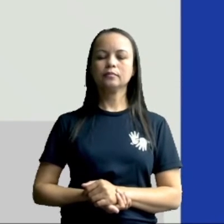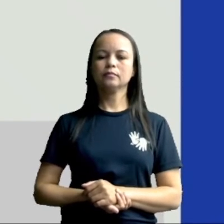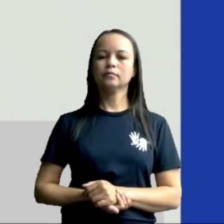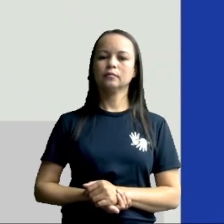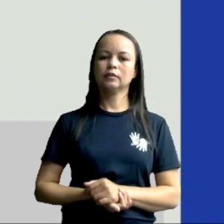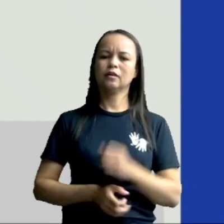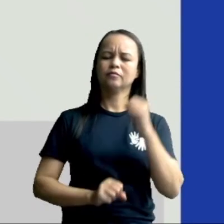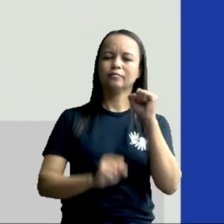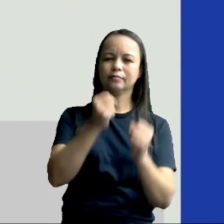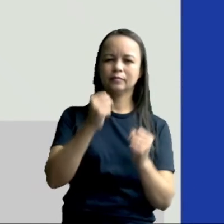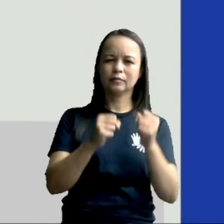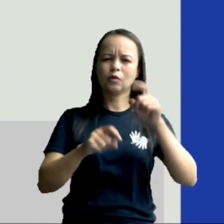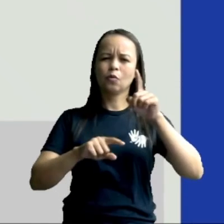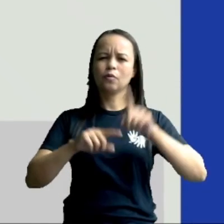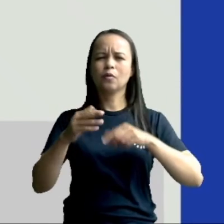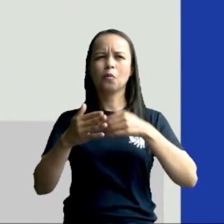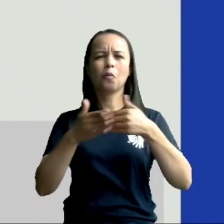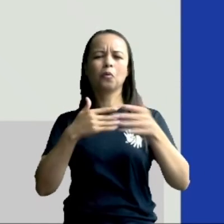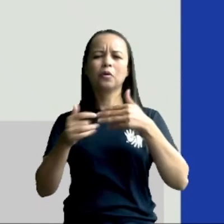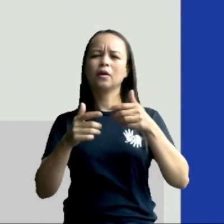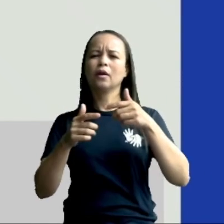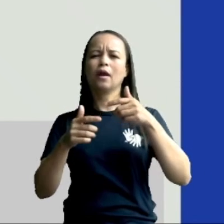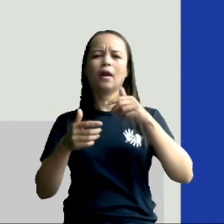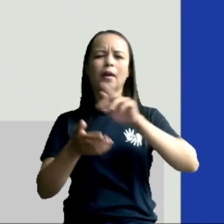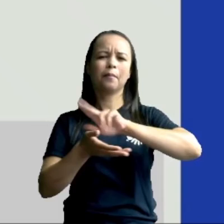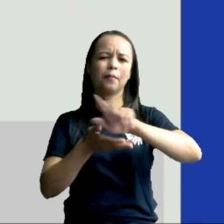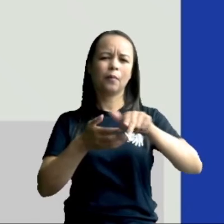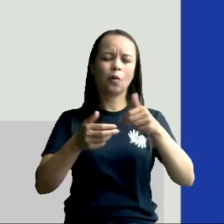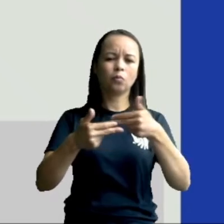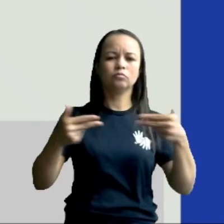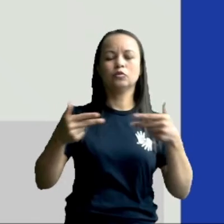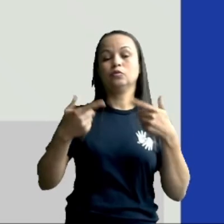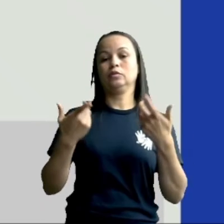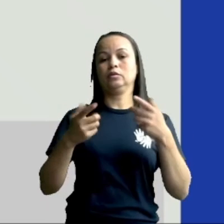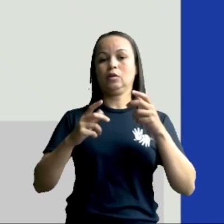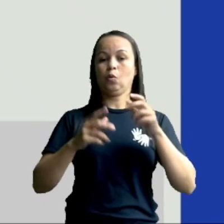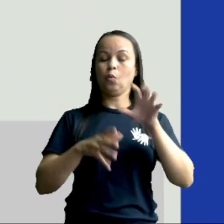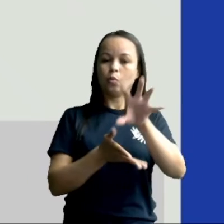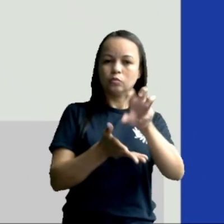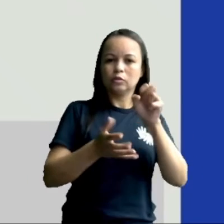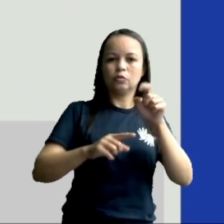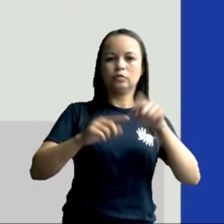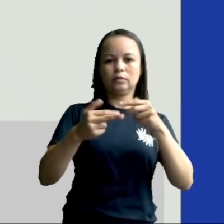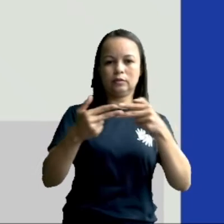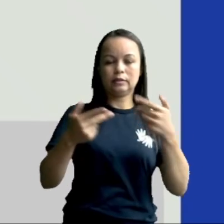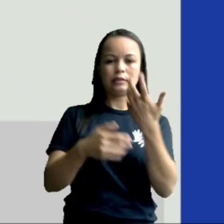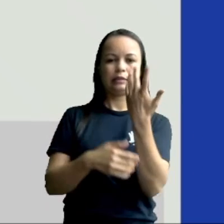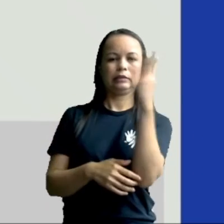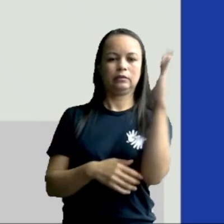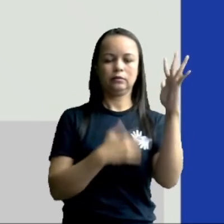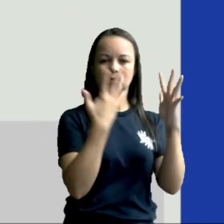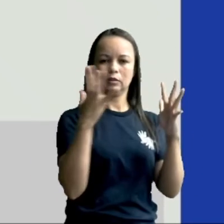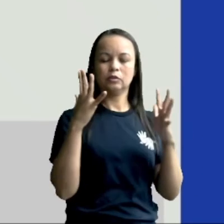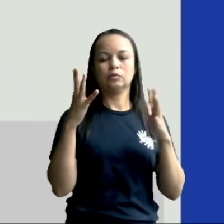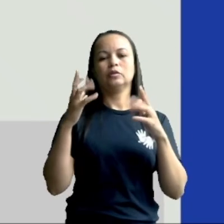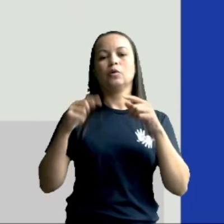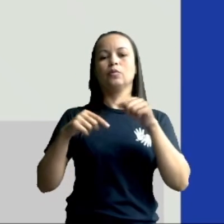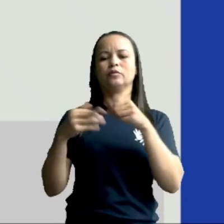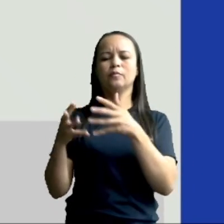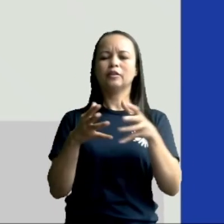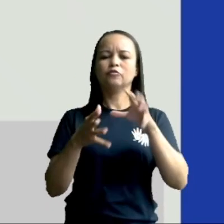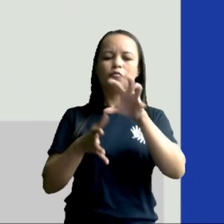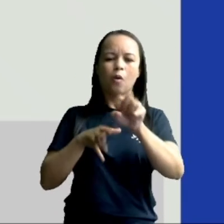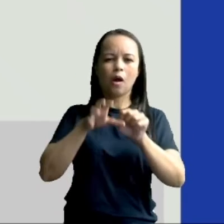Para fabricar qualquer produto, as pessoas utilizam os recursos da natureza. Assim, quanto mais produtos são fabricados, mais recursos